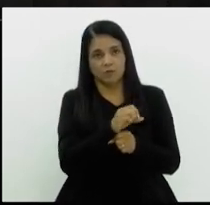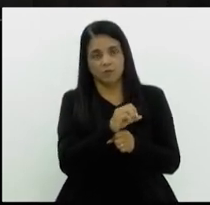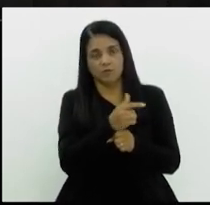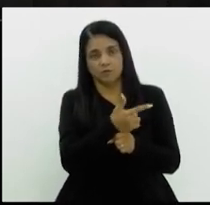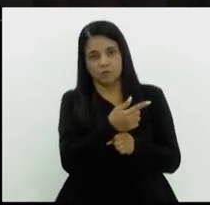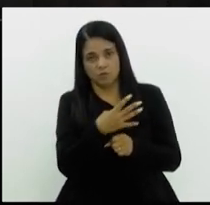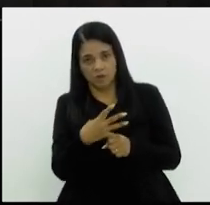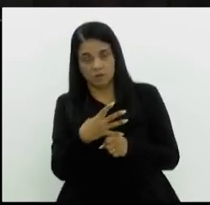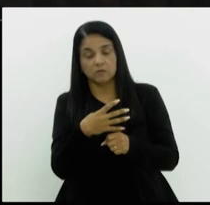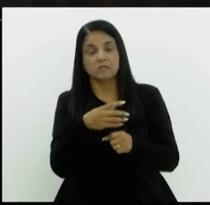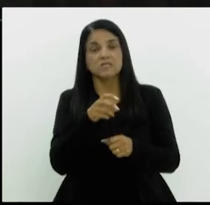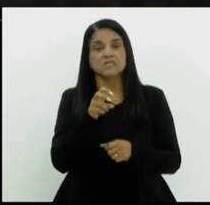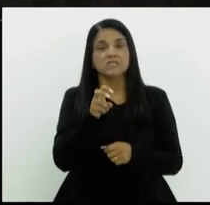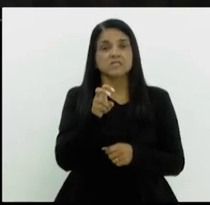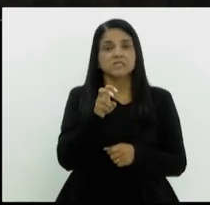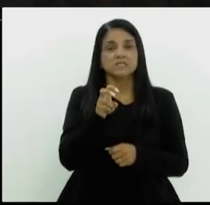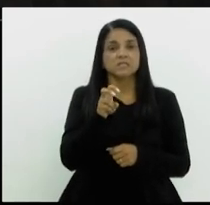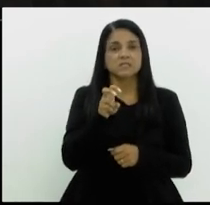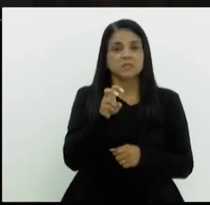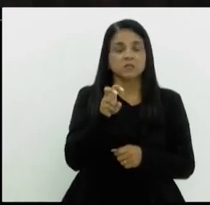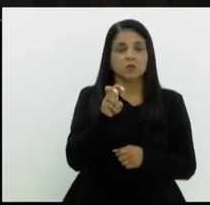7,5 bilhões de reais.